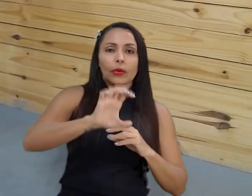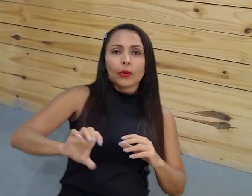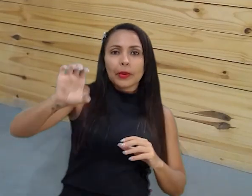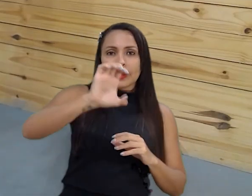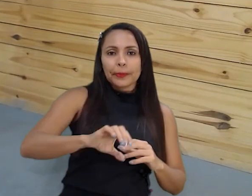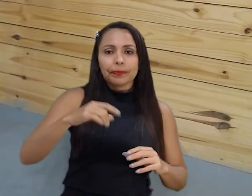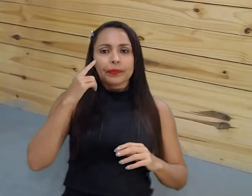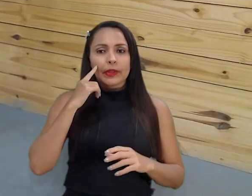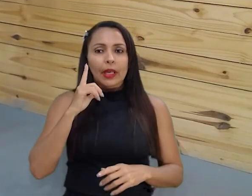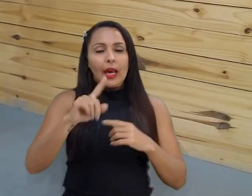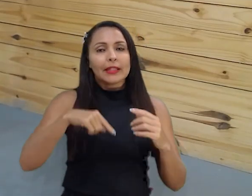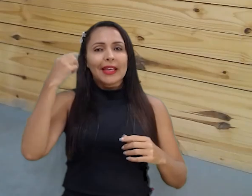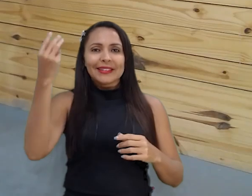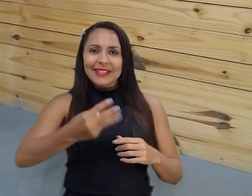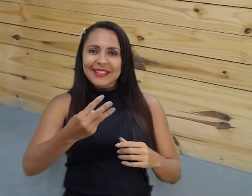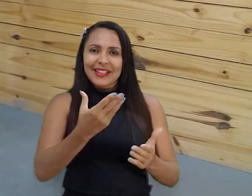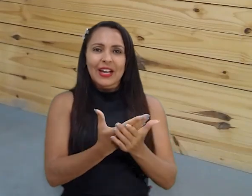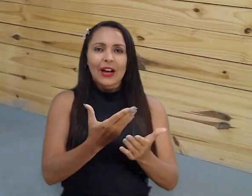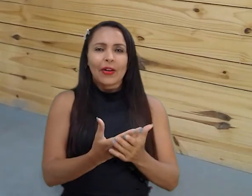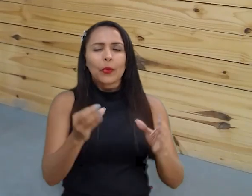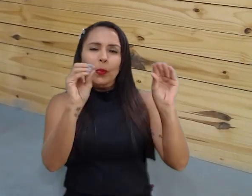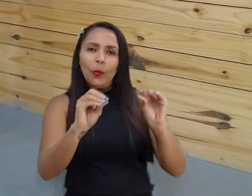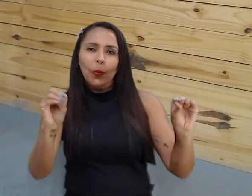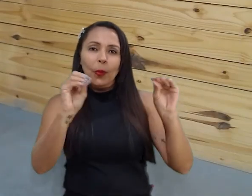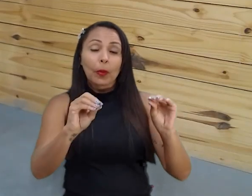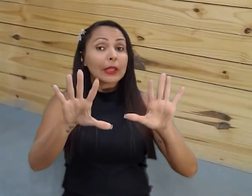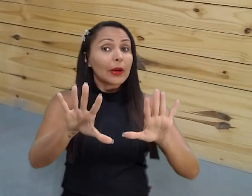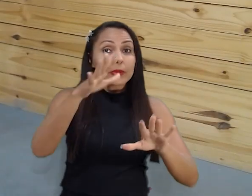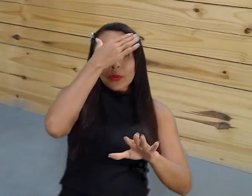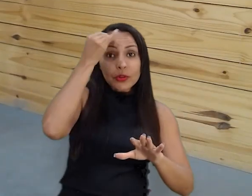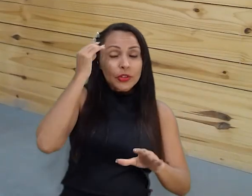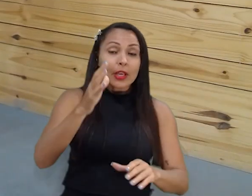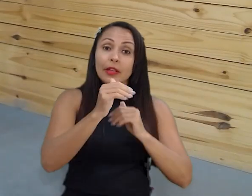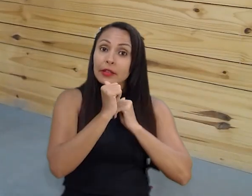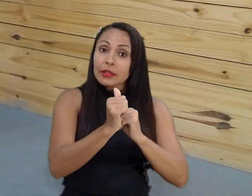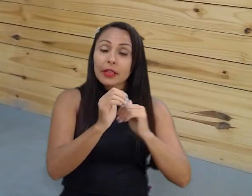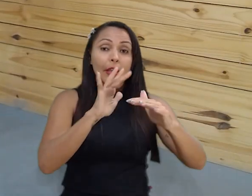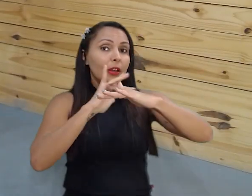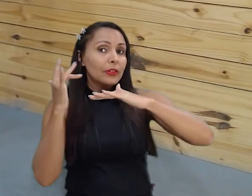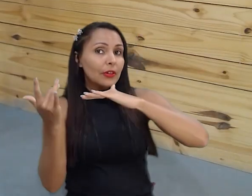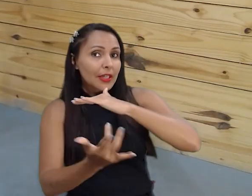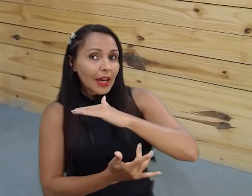tá? Até a unidade 3, um grande beijo e não esqueçam de seguir as nossas redes